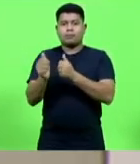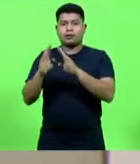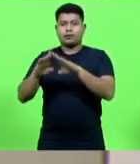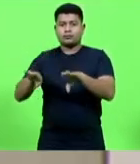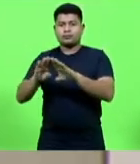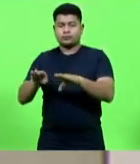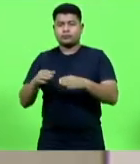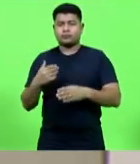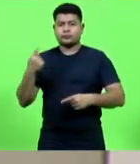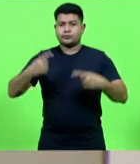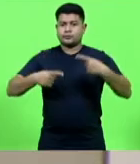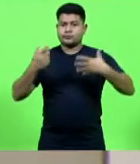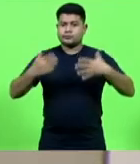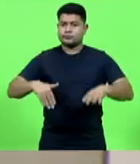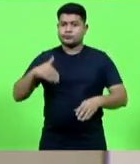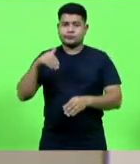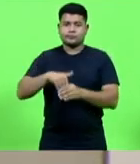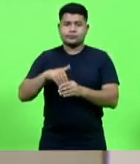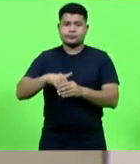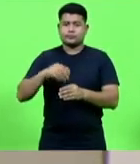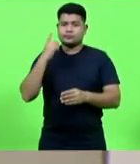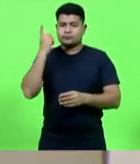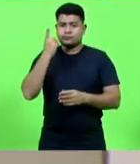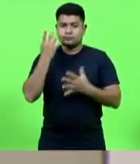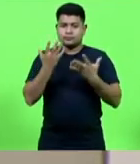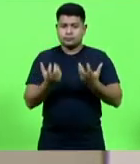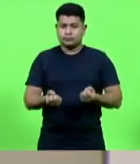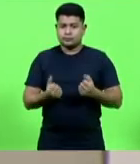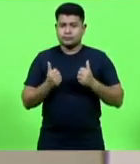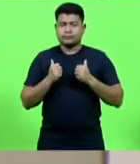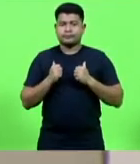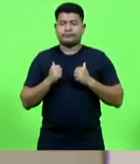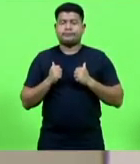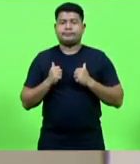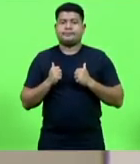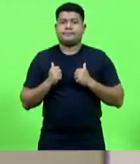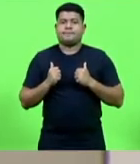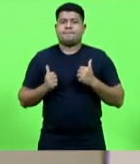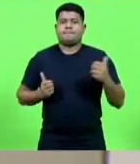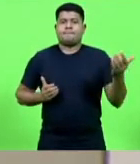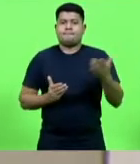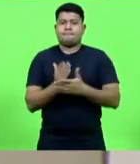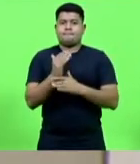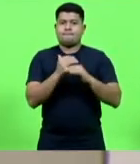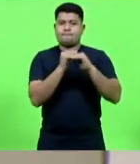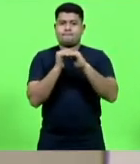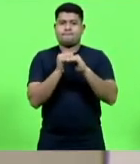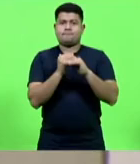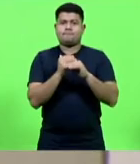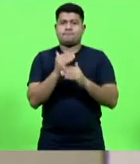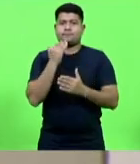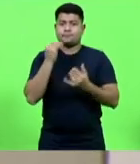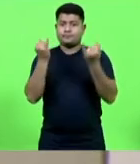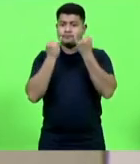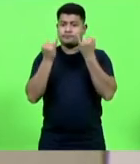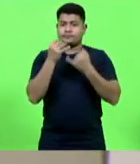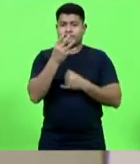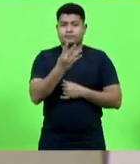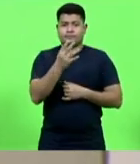Não havendo quem queira discutir, em votação, deputados que aprovam, permaneçam como se encontra, aprovado por unanimidade. Pedindo informação